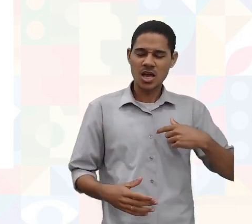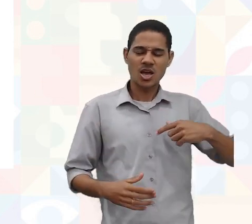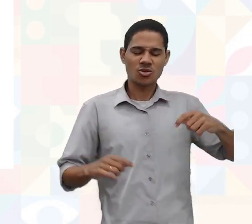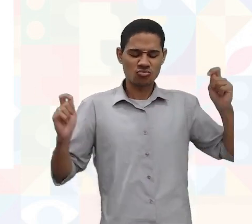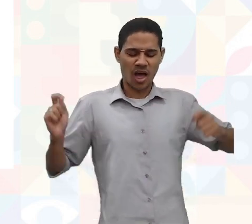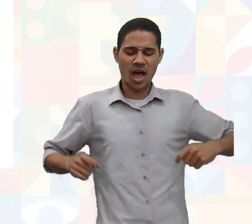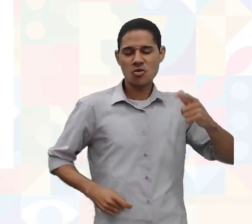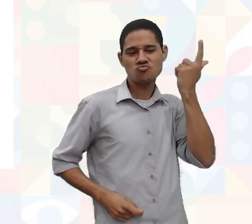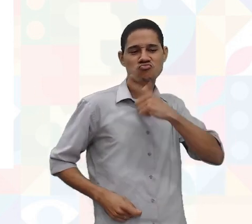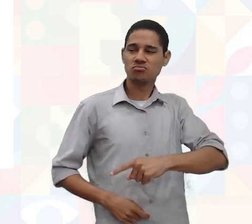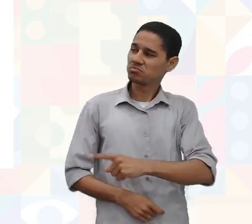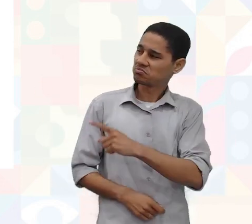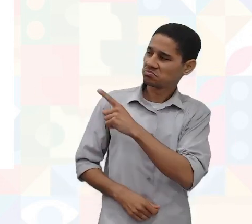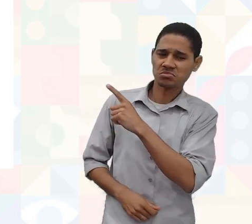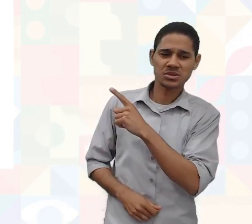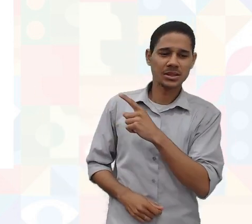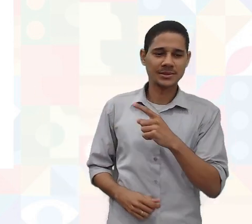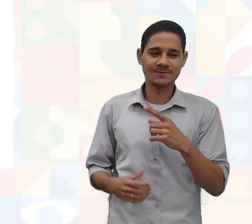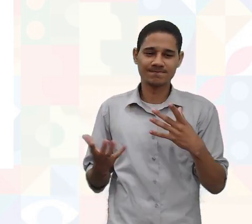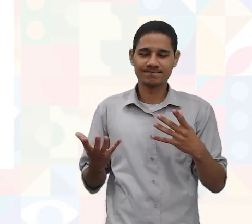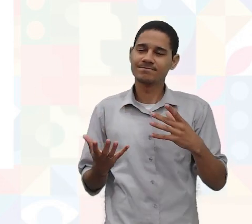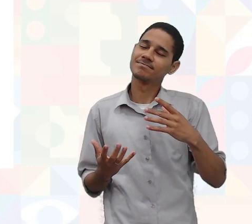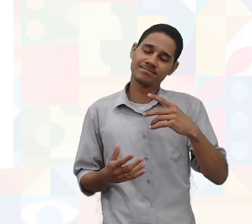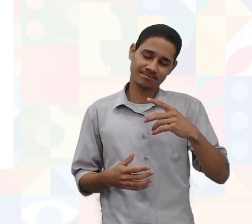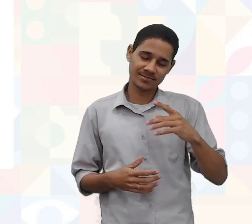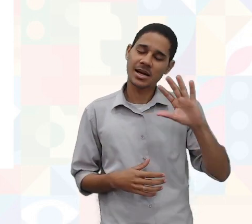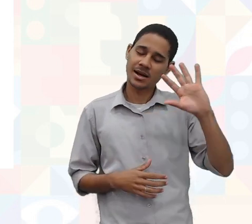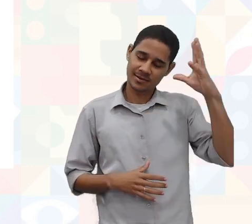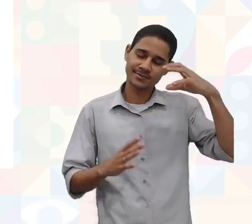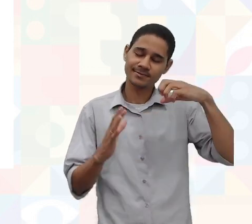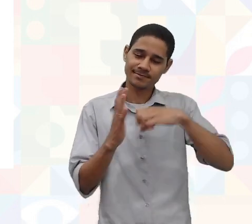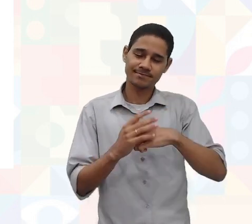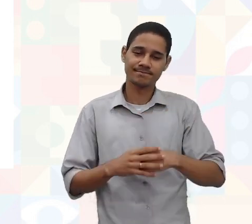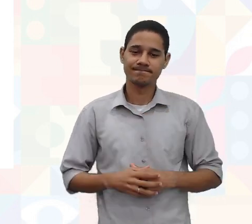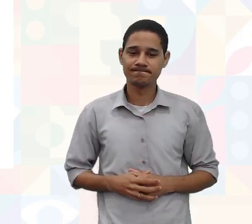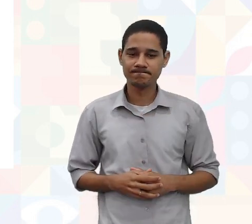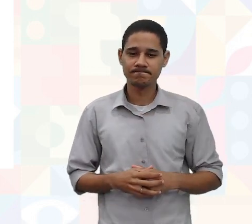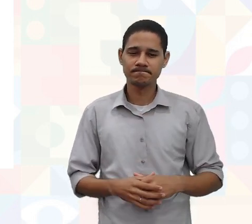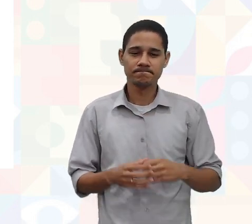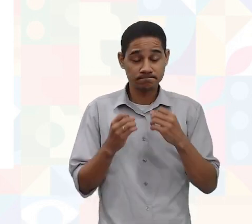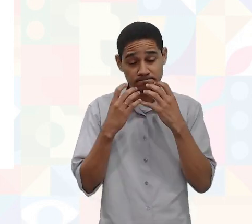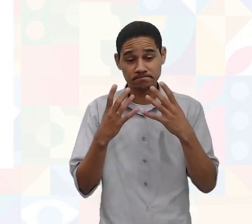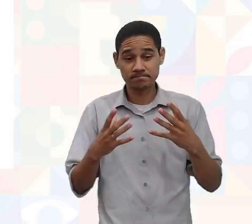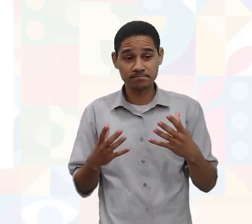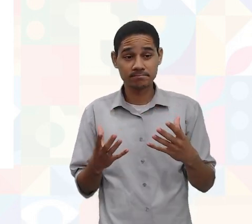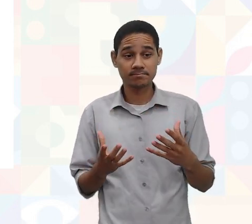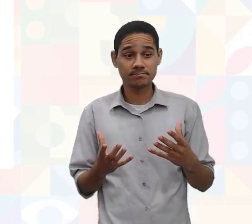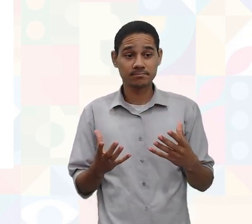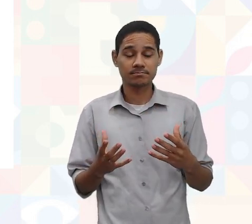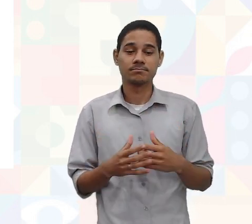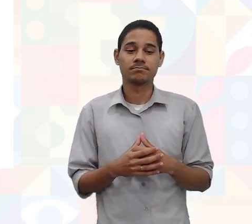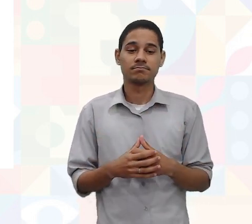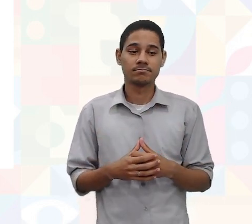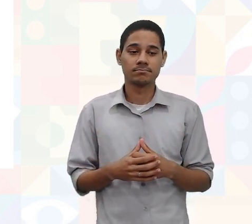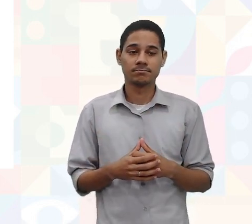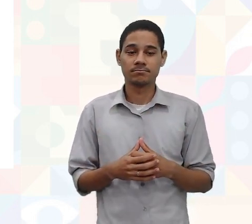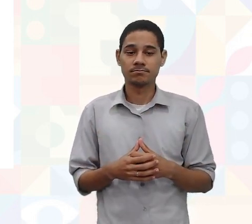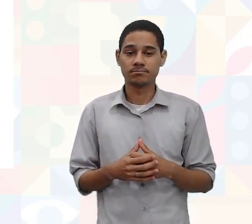fator pessoal de insegurança. Bom, terminamos a fase